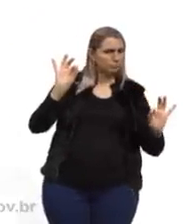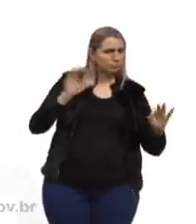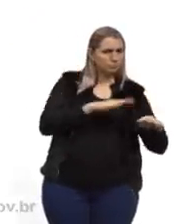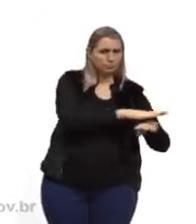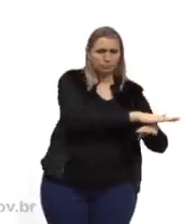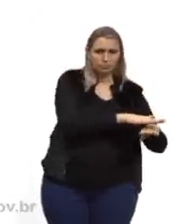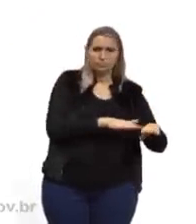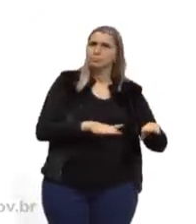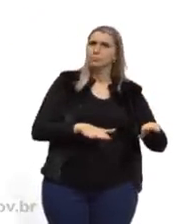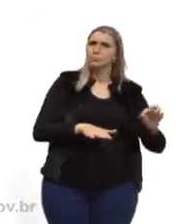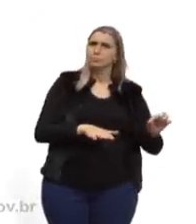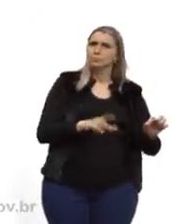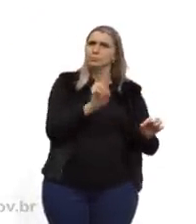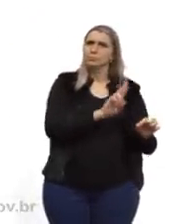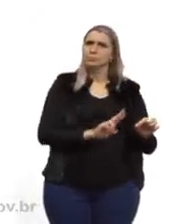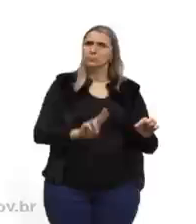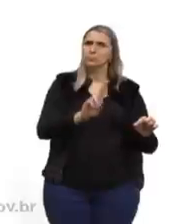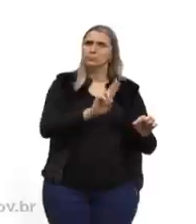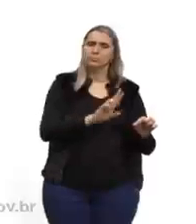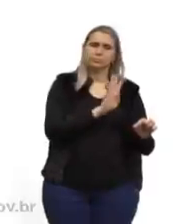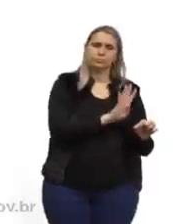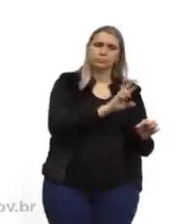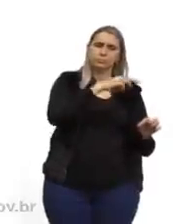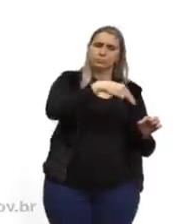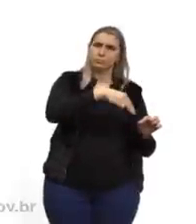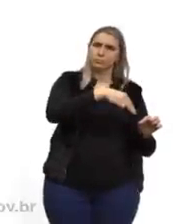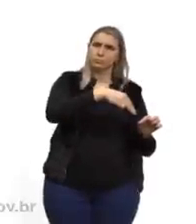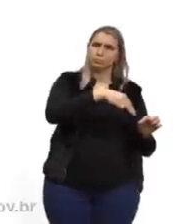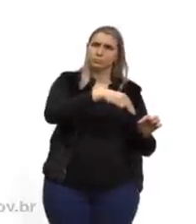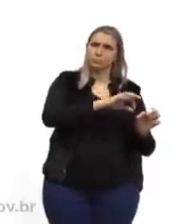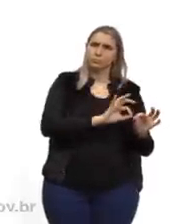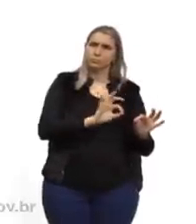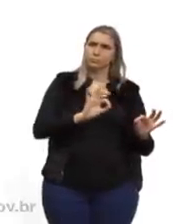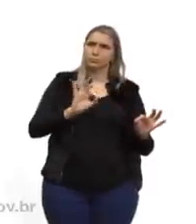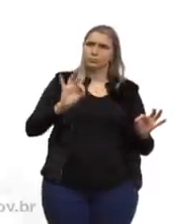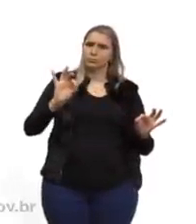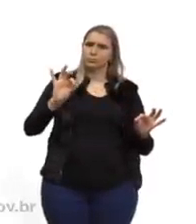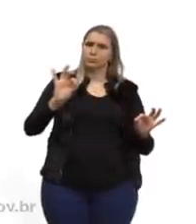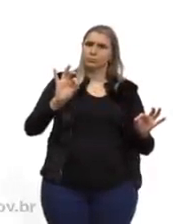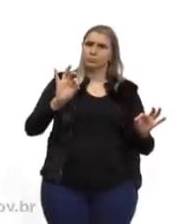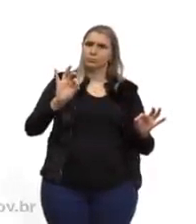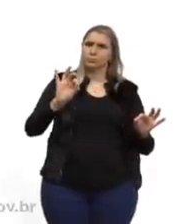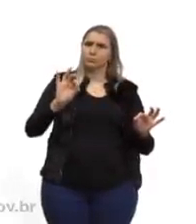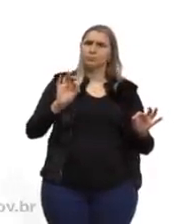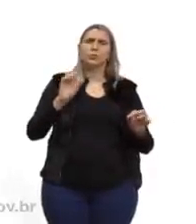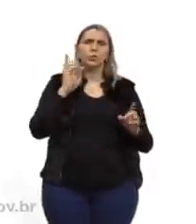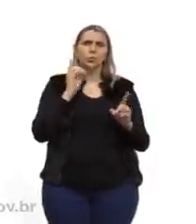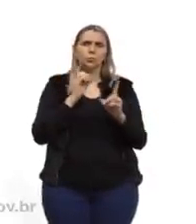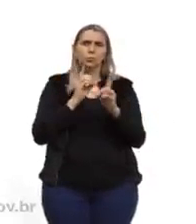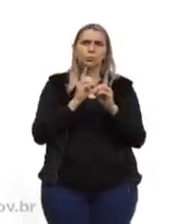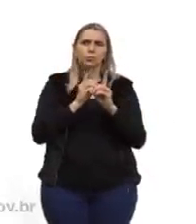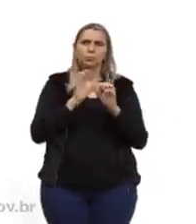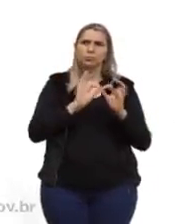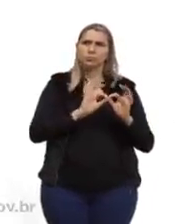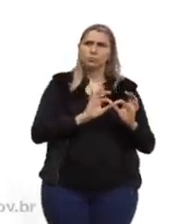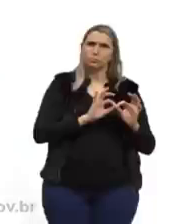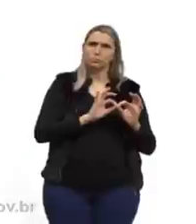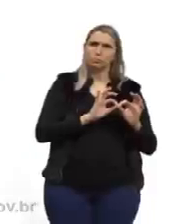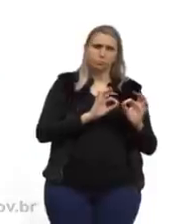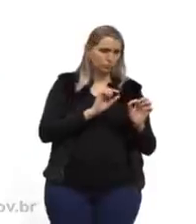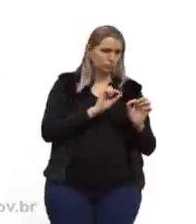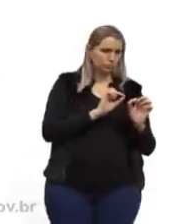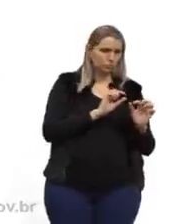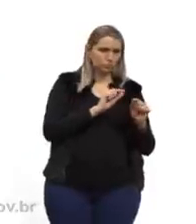solo, são utilizados mais 4 metros de fio. Determine a distância entre o